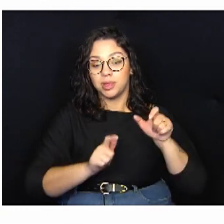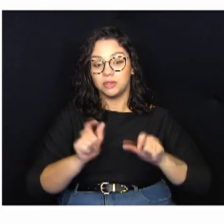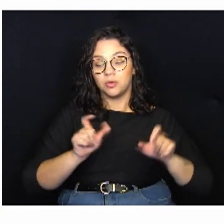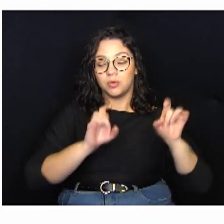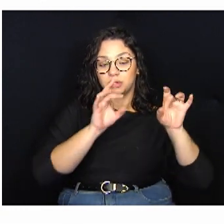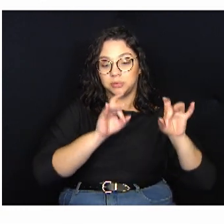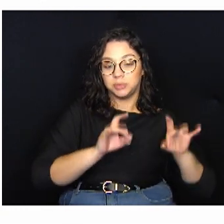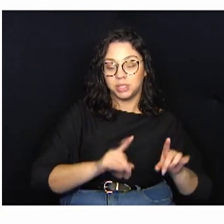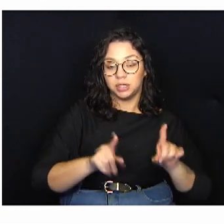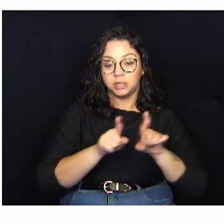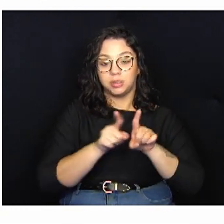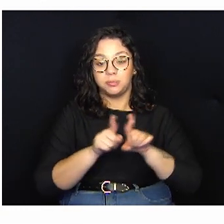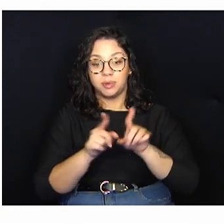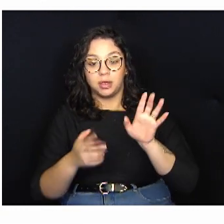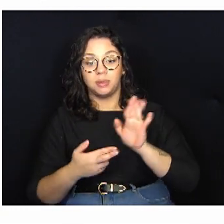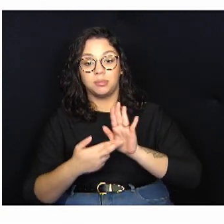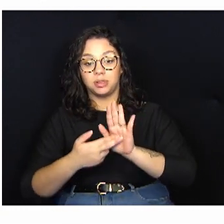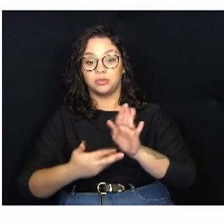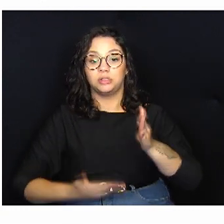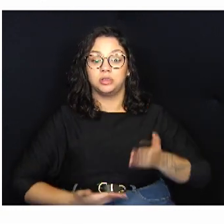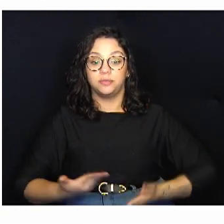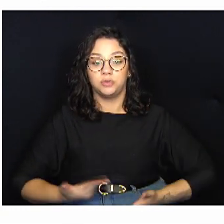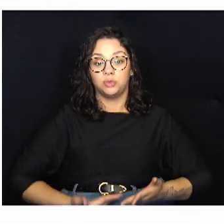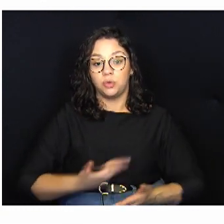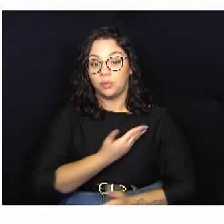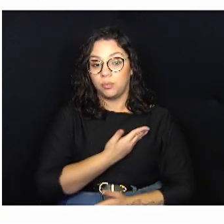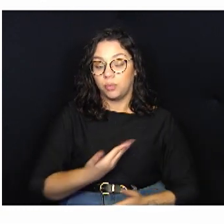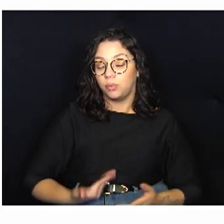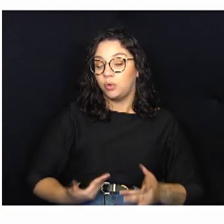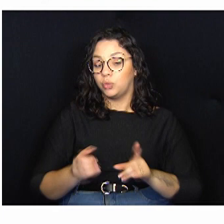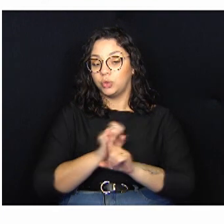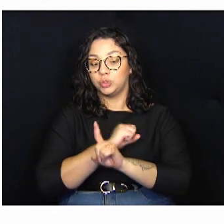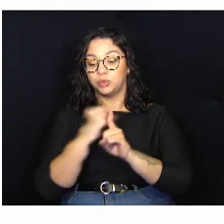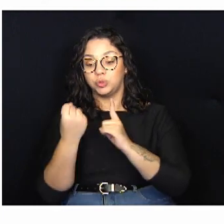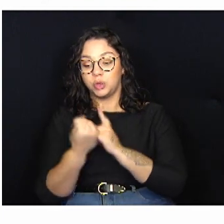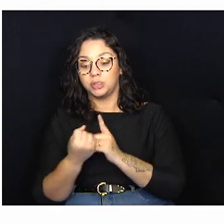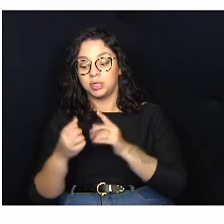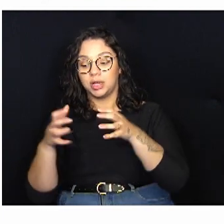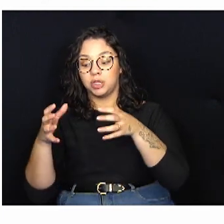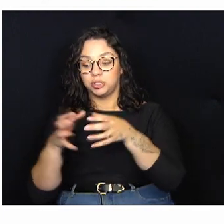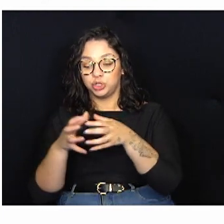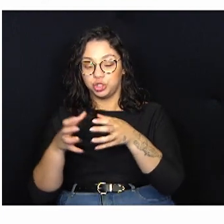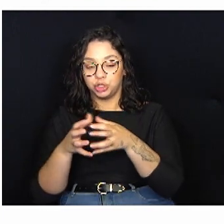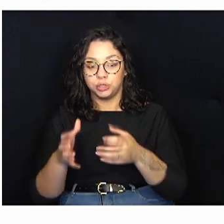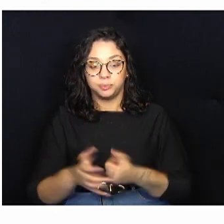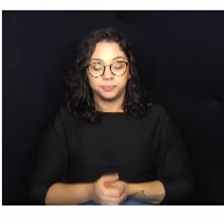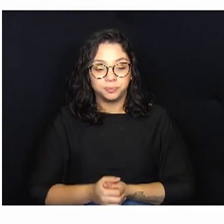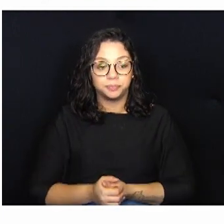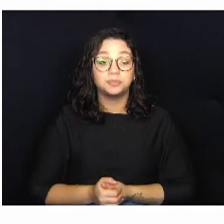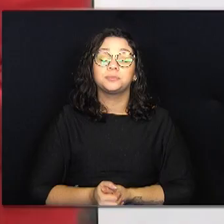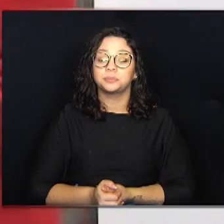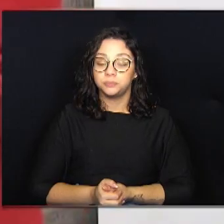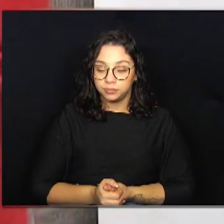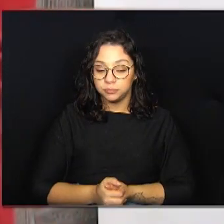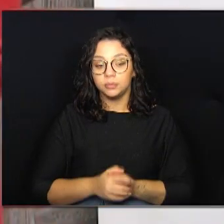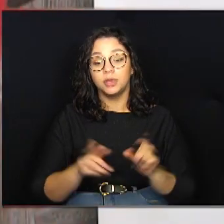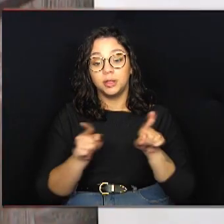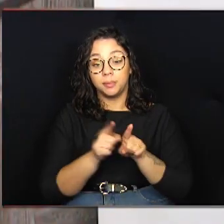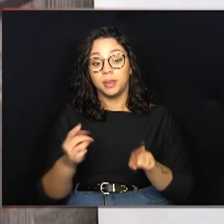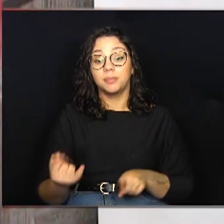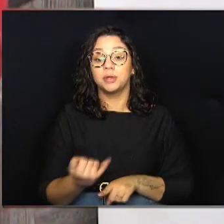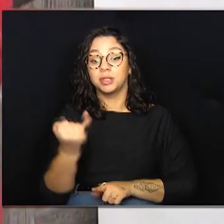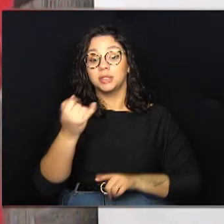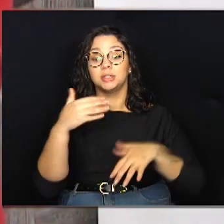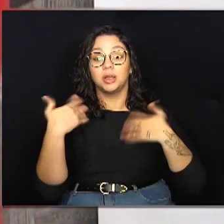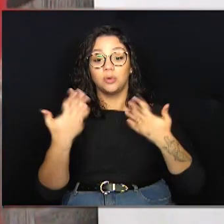e representantes de servidores públicos e sociedade civil organizada. A vereadora destacou a importância do debate